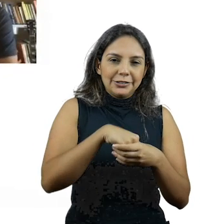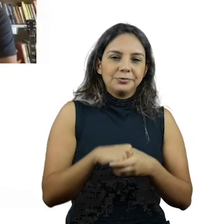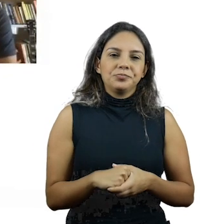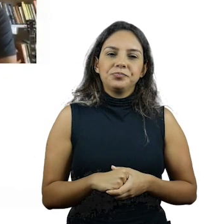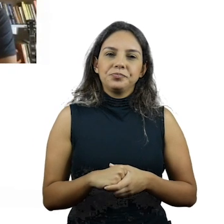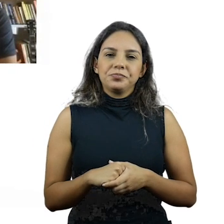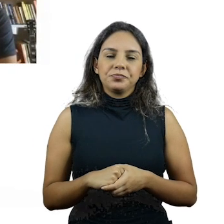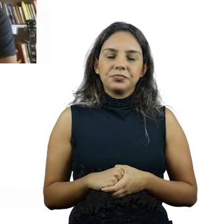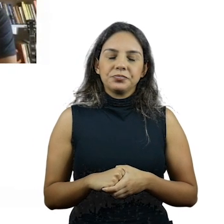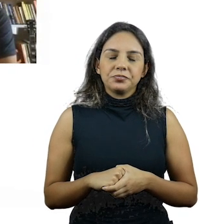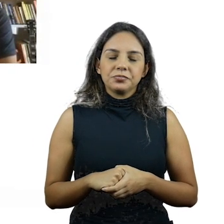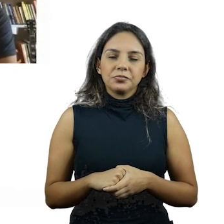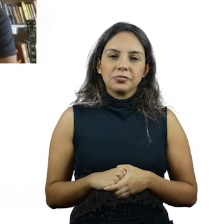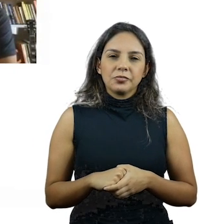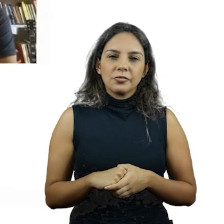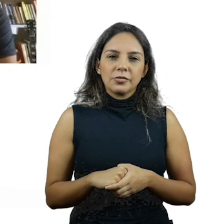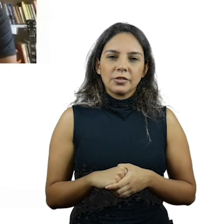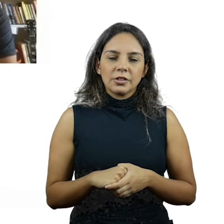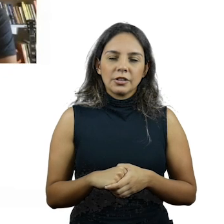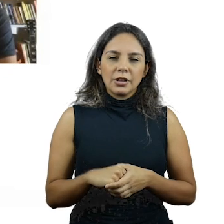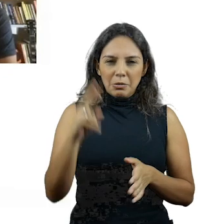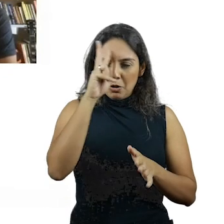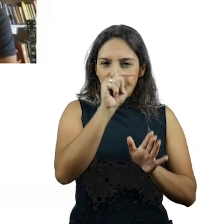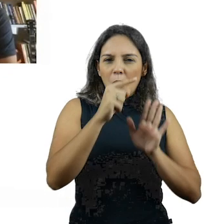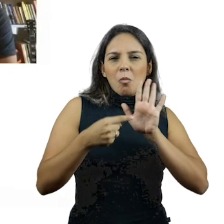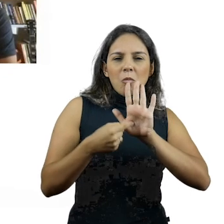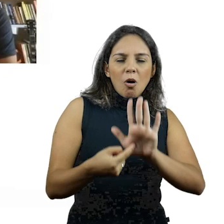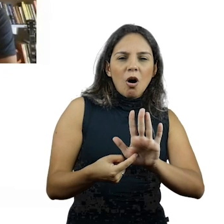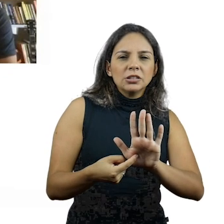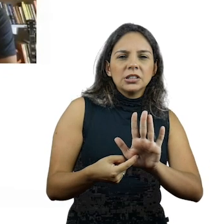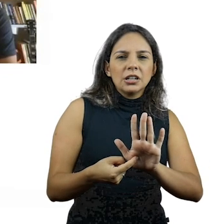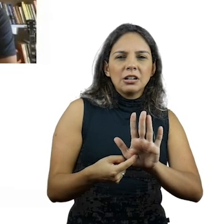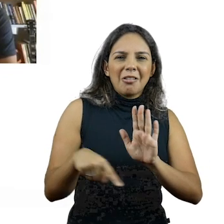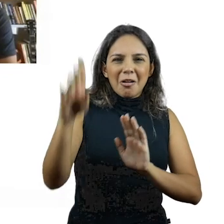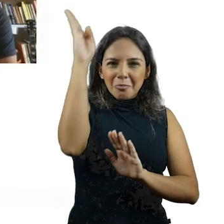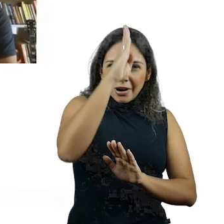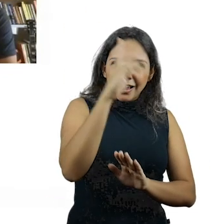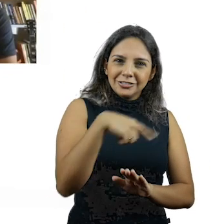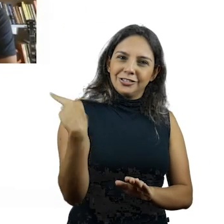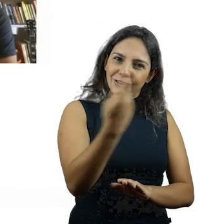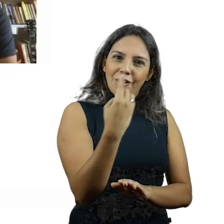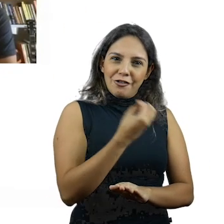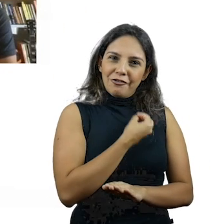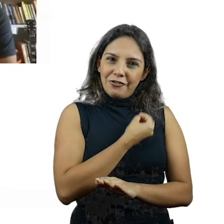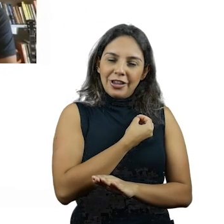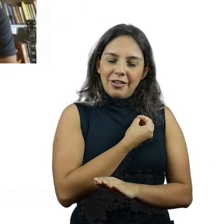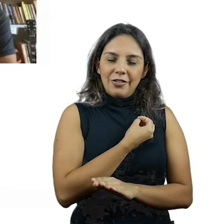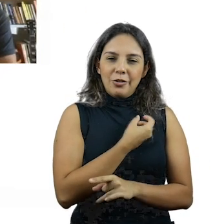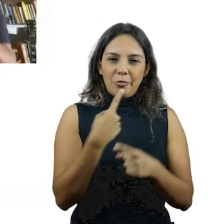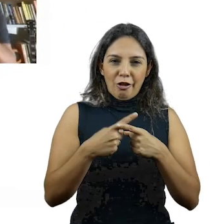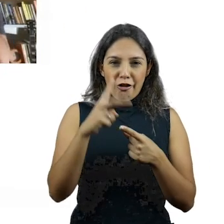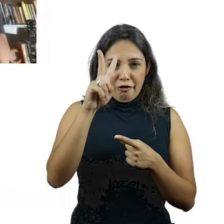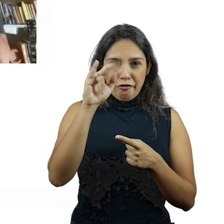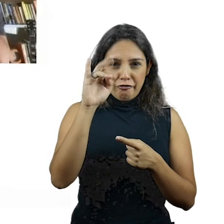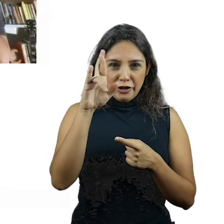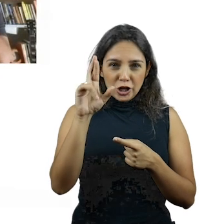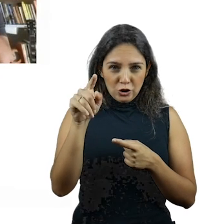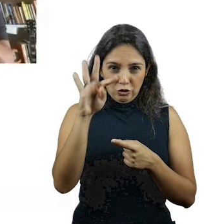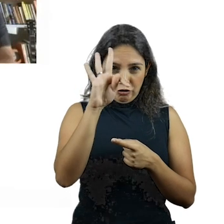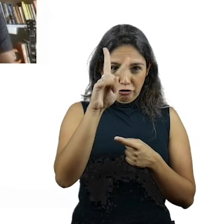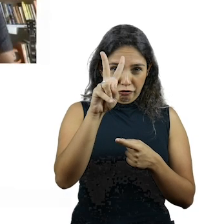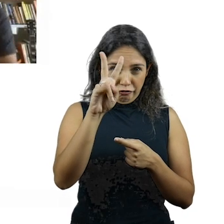história ela mostra um pouco desse Brasil que a gente vive, né? Porque o Vitor, ele foi um policial na